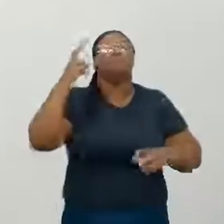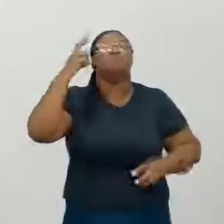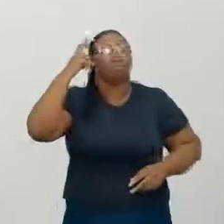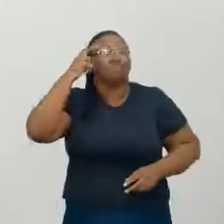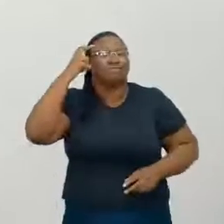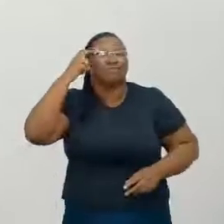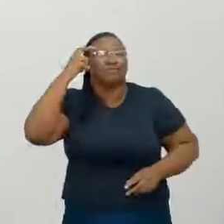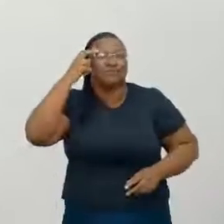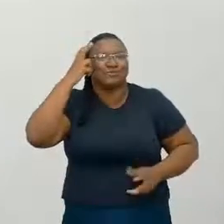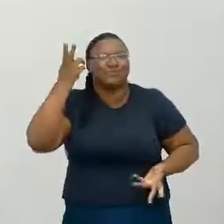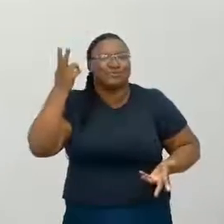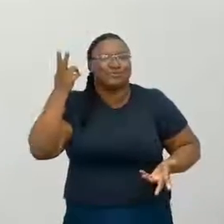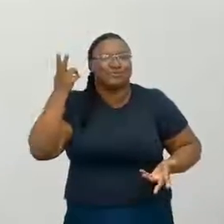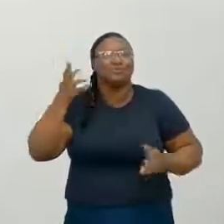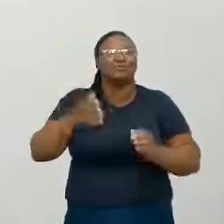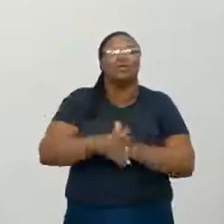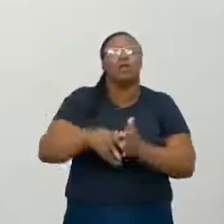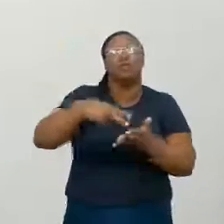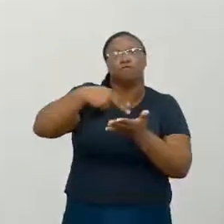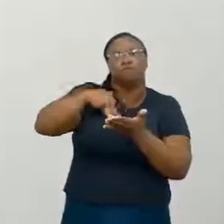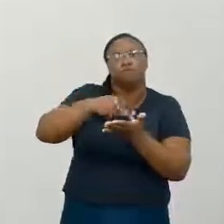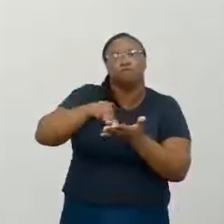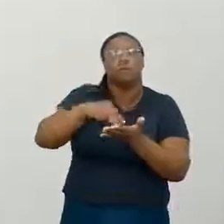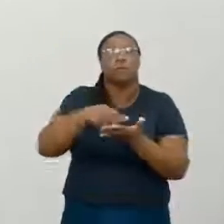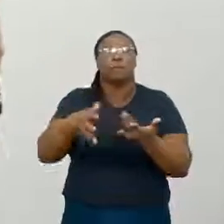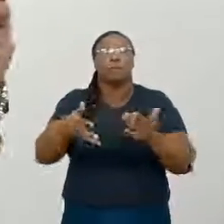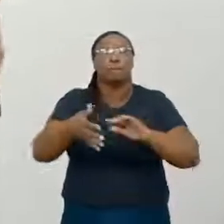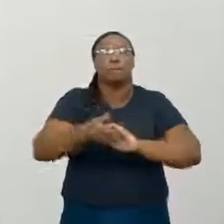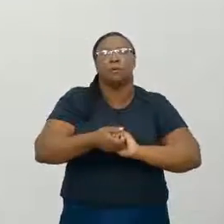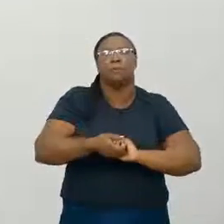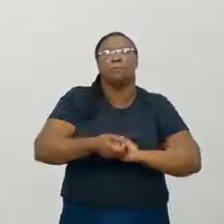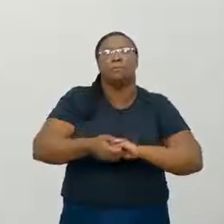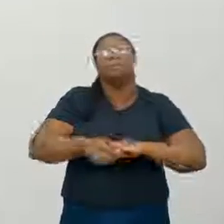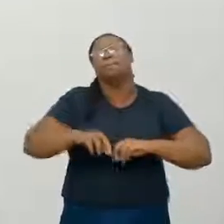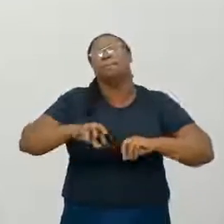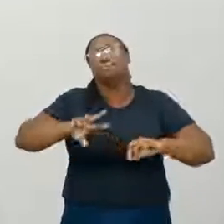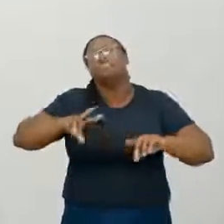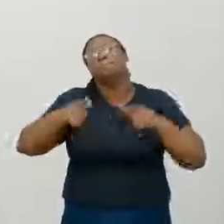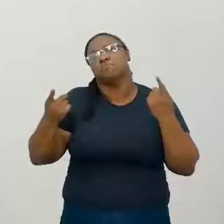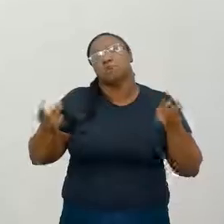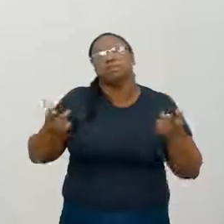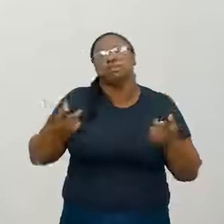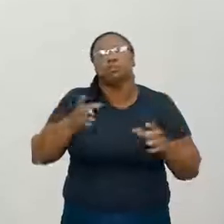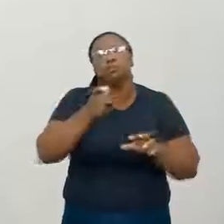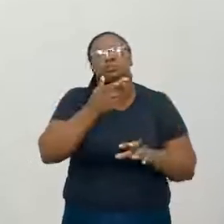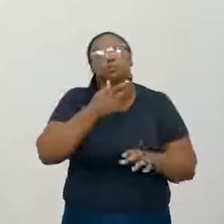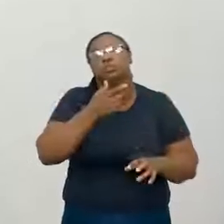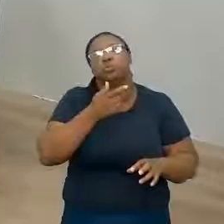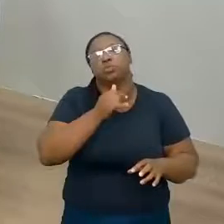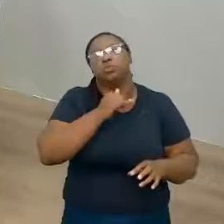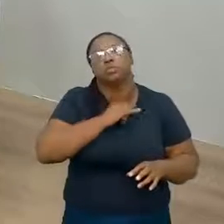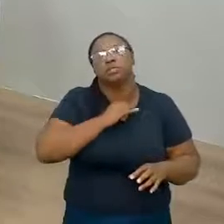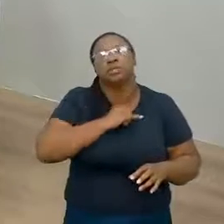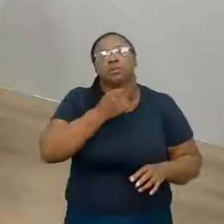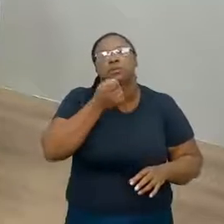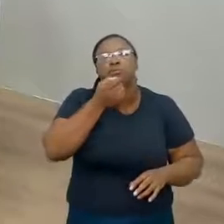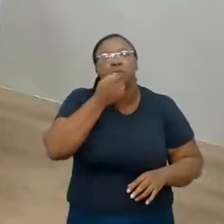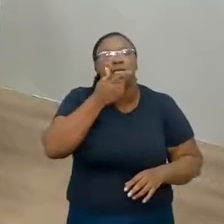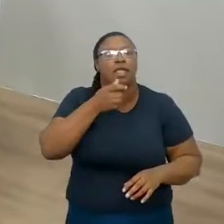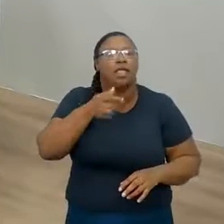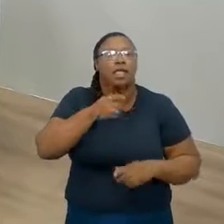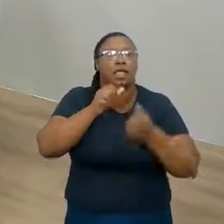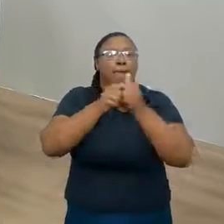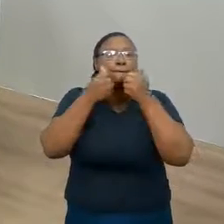né? Então, a gente está falando especificamente aqui da roda de capoeira, mas pode ser, né, o pão de queijo, por exemplo, que é eleito